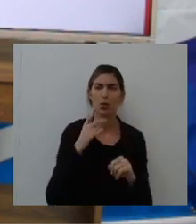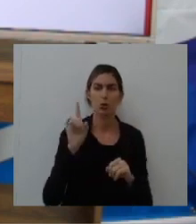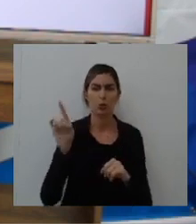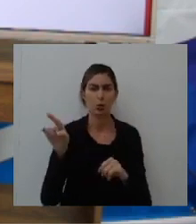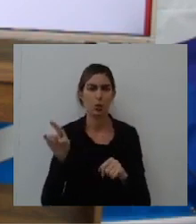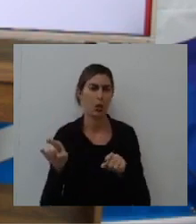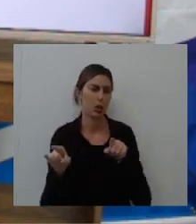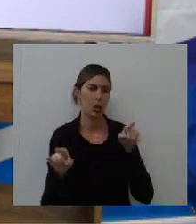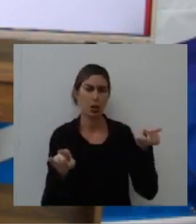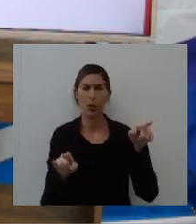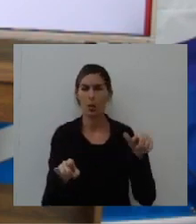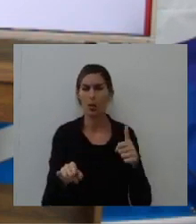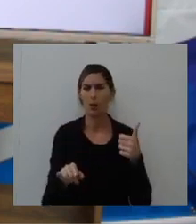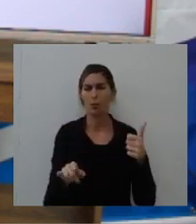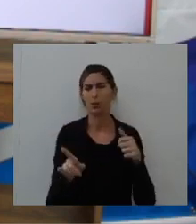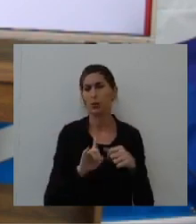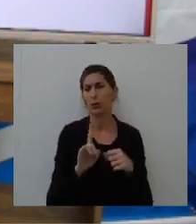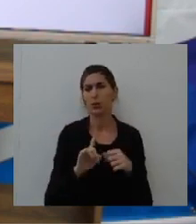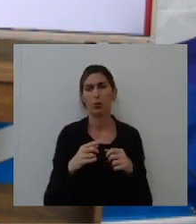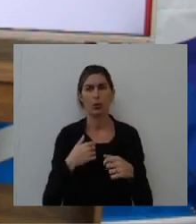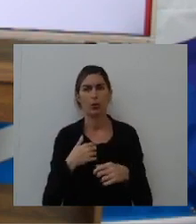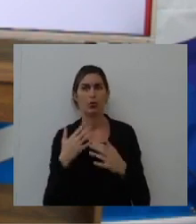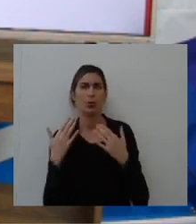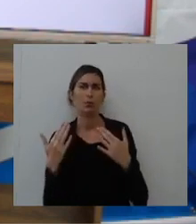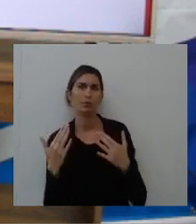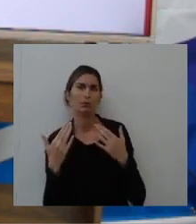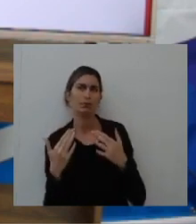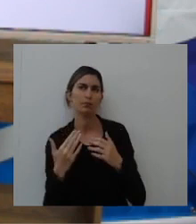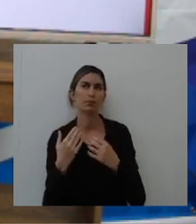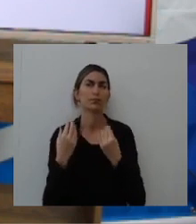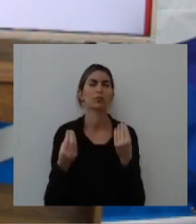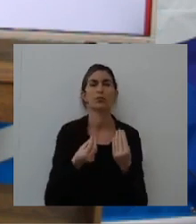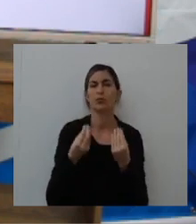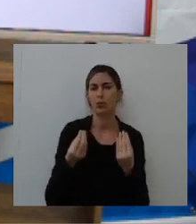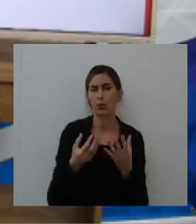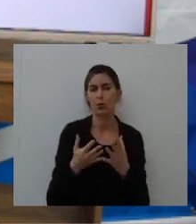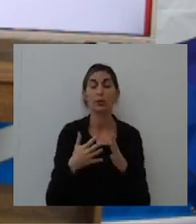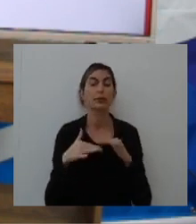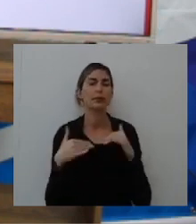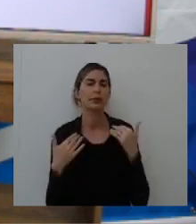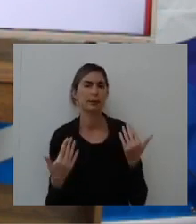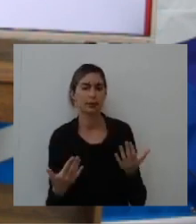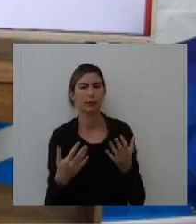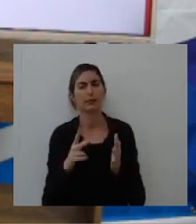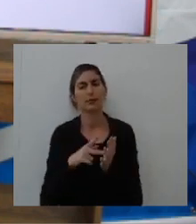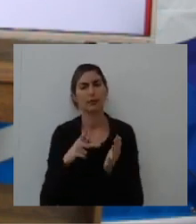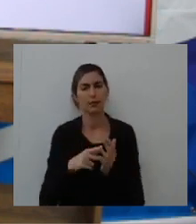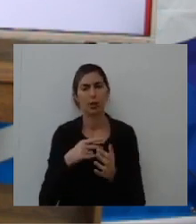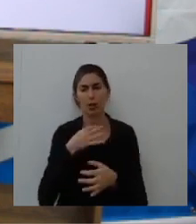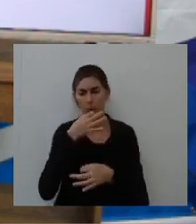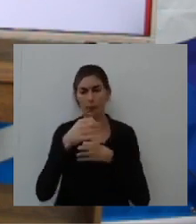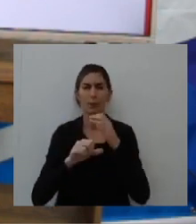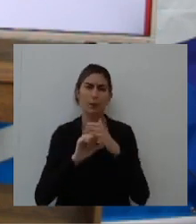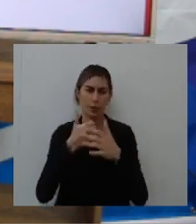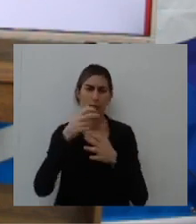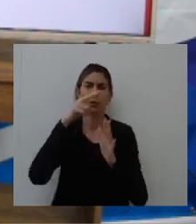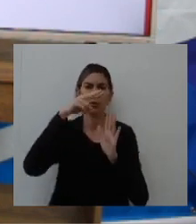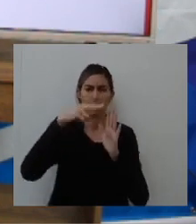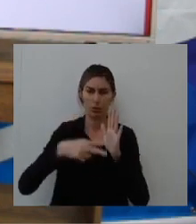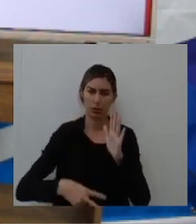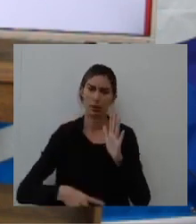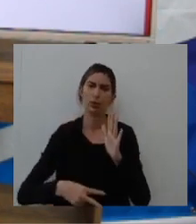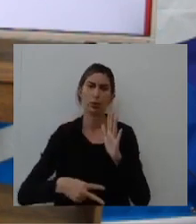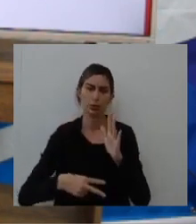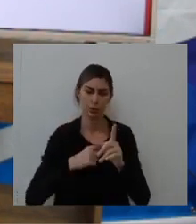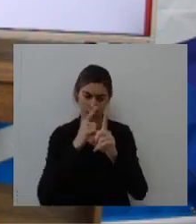assim contemplado. Aí eu já fico cabreira também, sabe? Então, na verdade, eu indico primeiro essa leitura mais